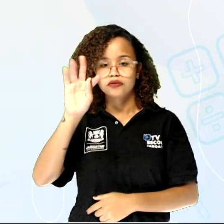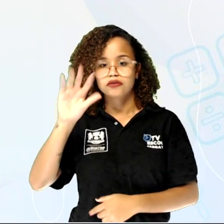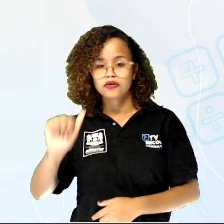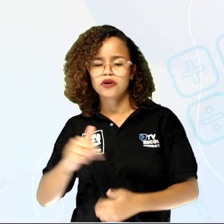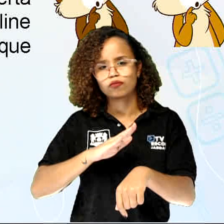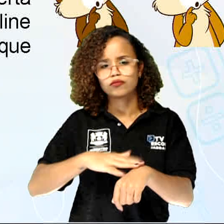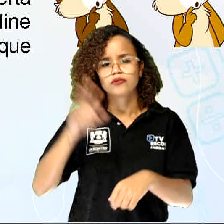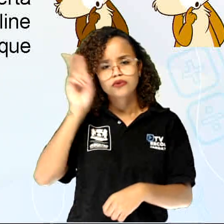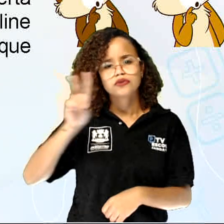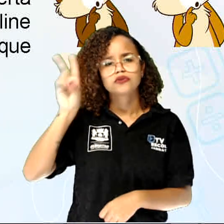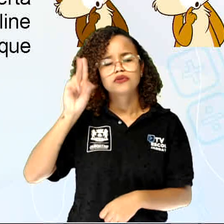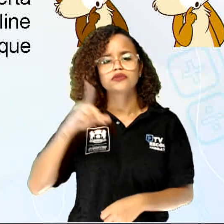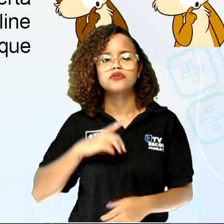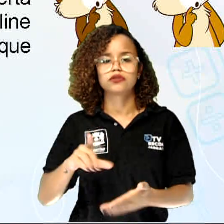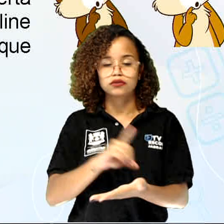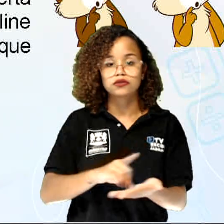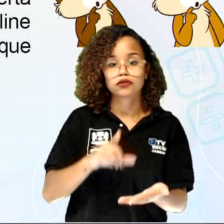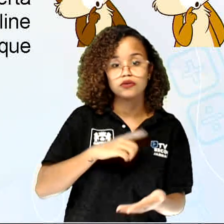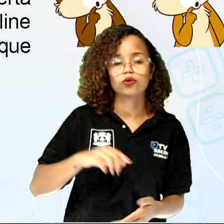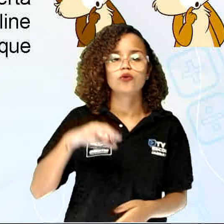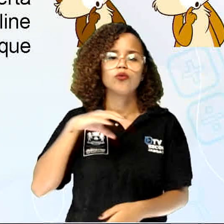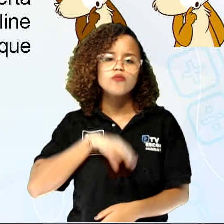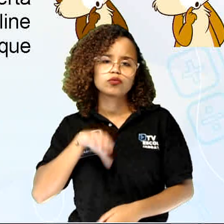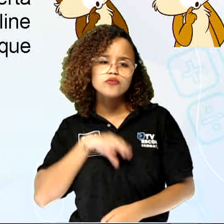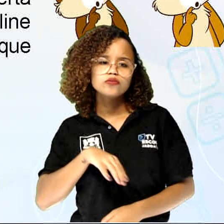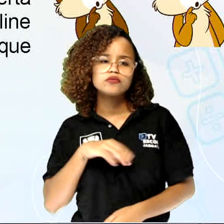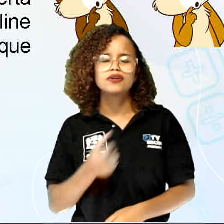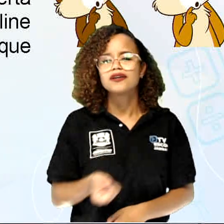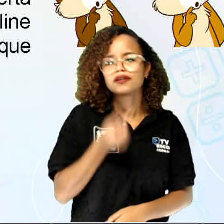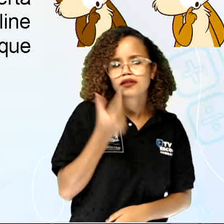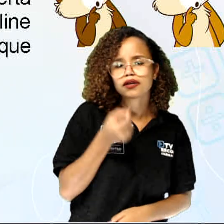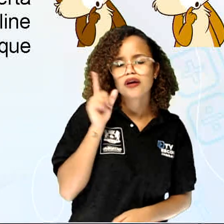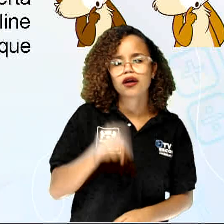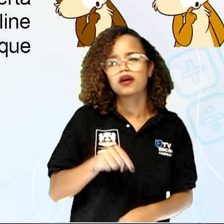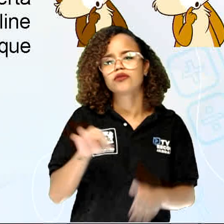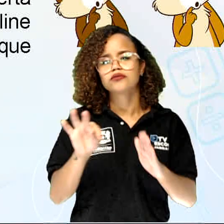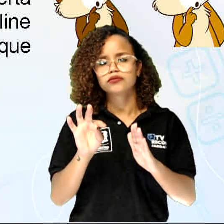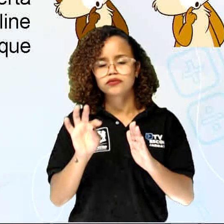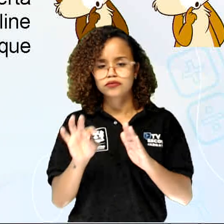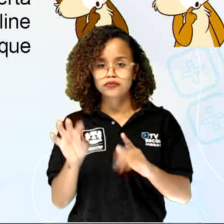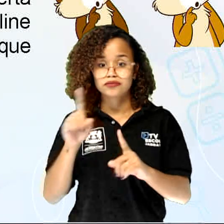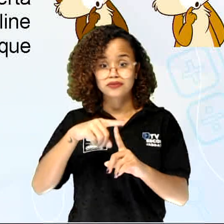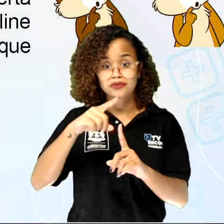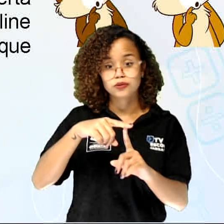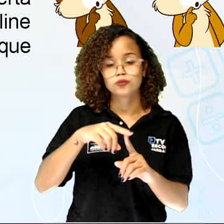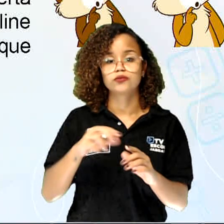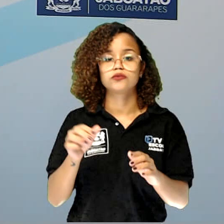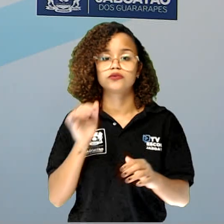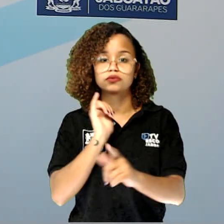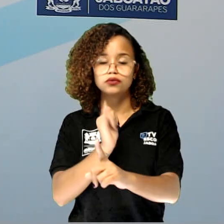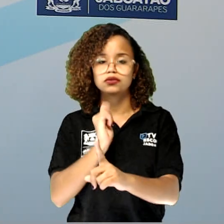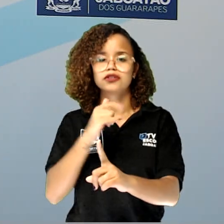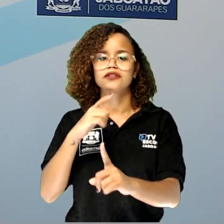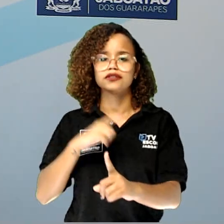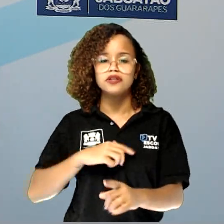coisa impublicável. Ou seja, o que o pessoal tem medo de publicar, né, ou de